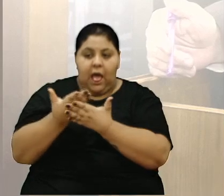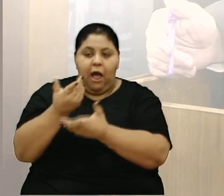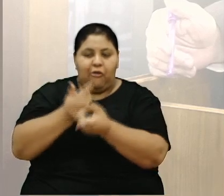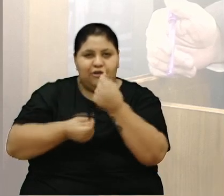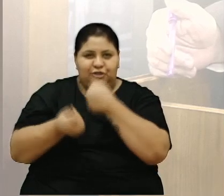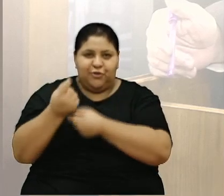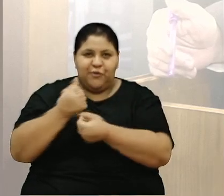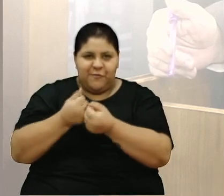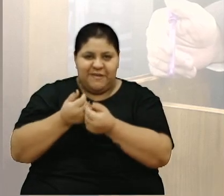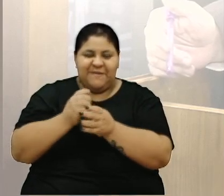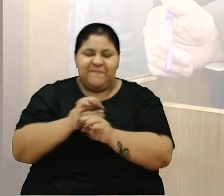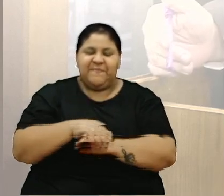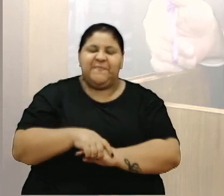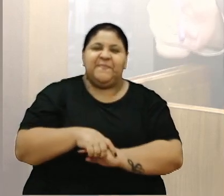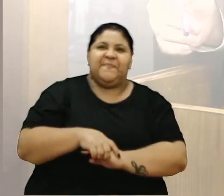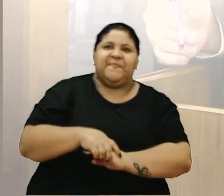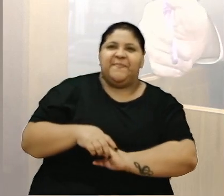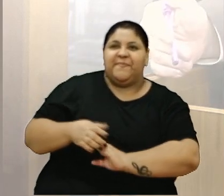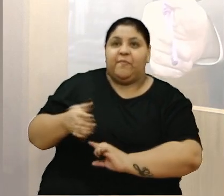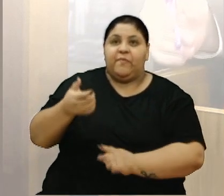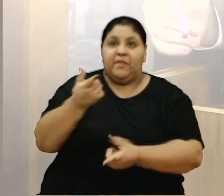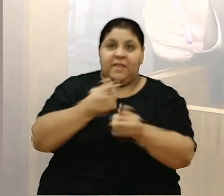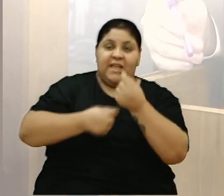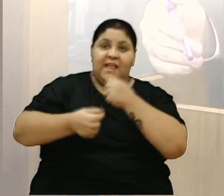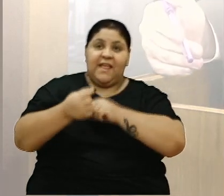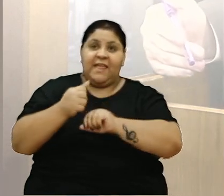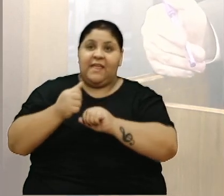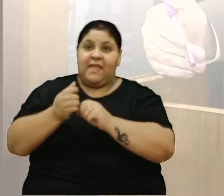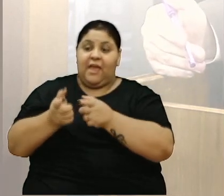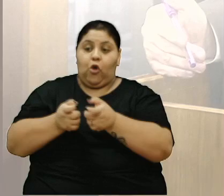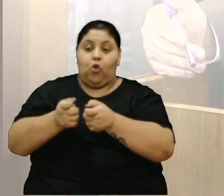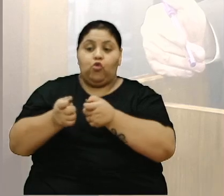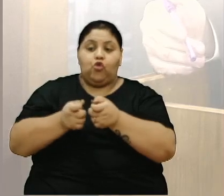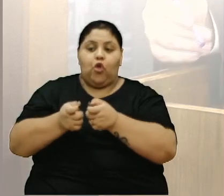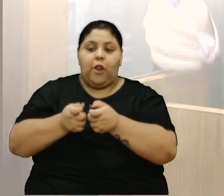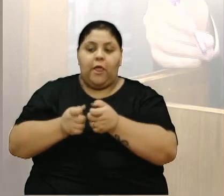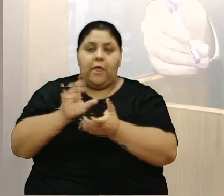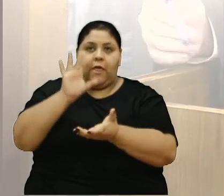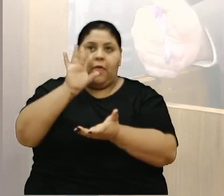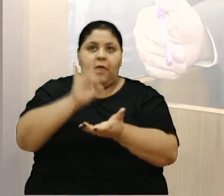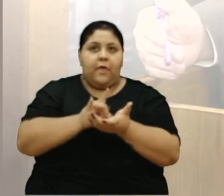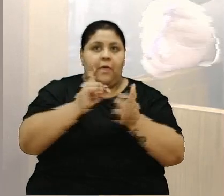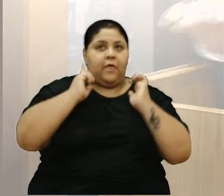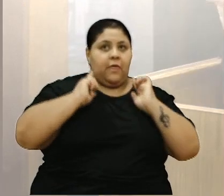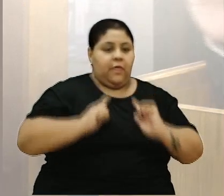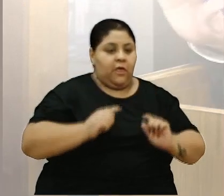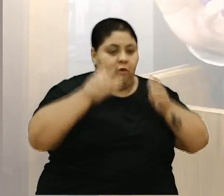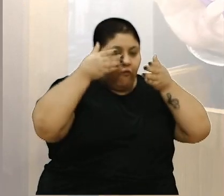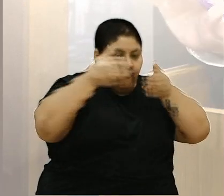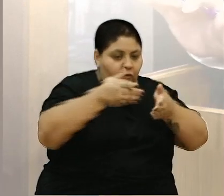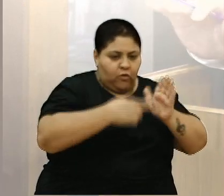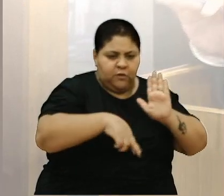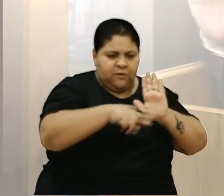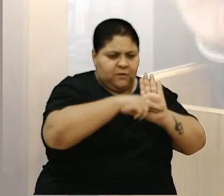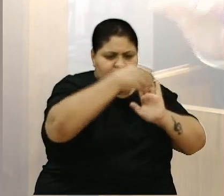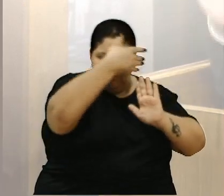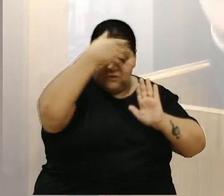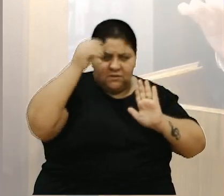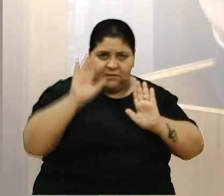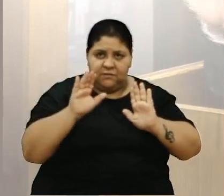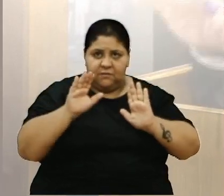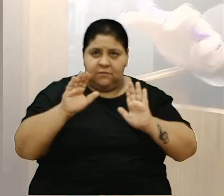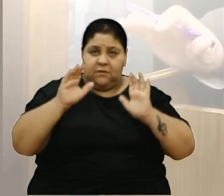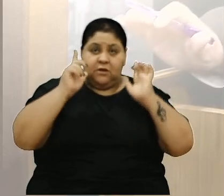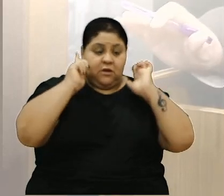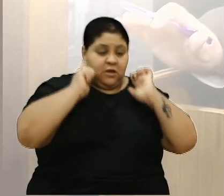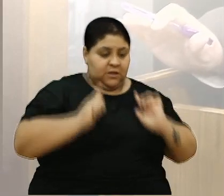e administração. Administração é controle, é registro. Gestão é foco nos resultados. Não esqueçam disso. Gestão é